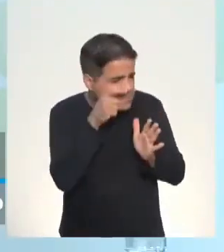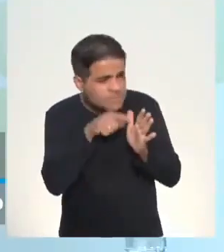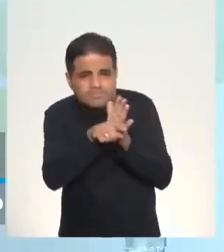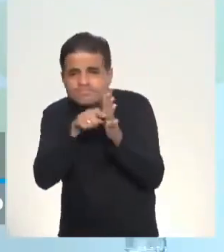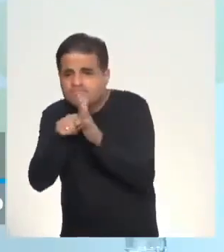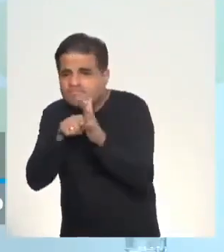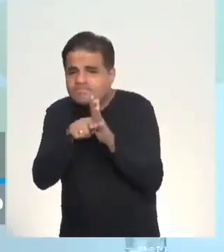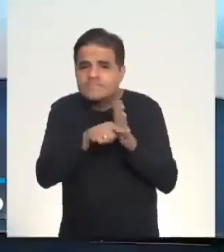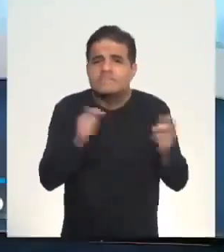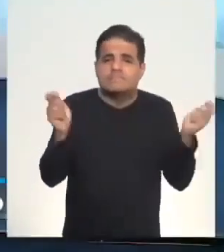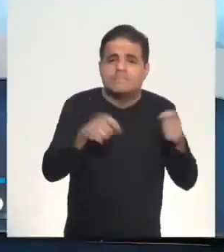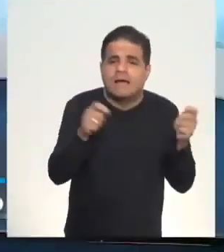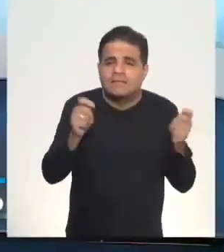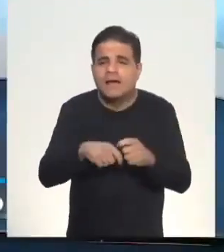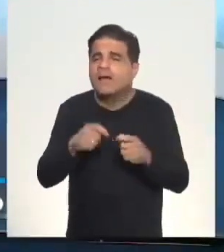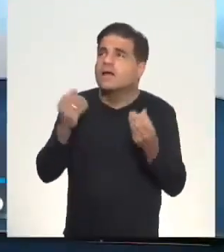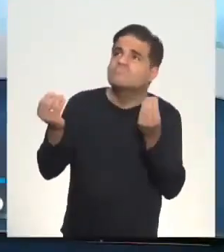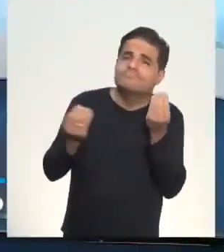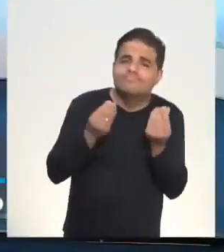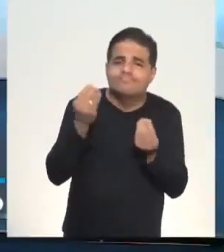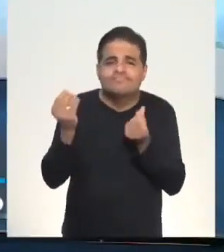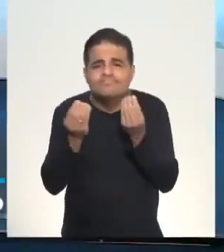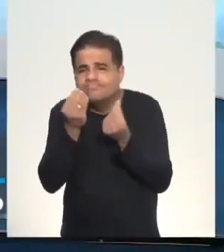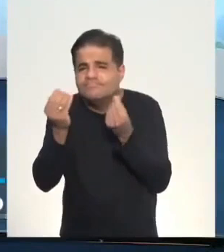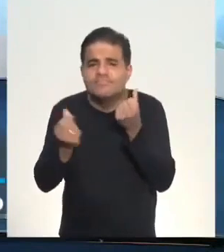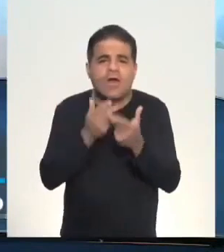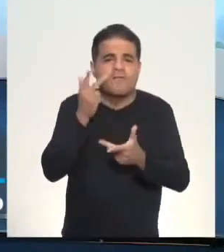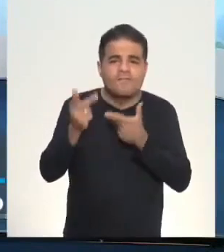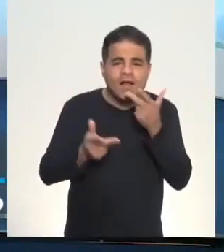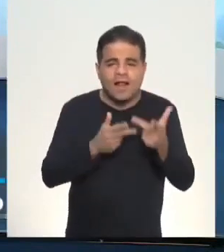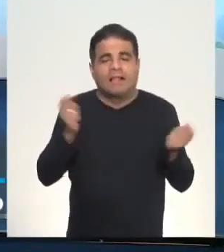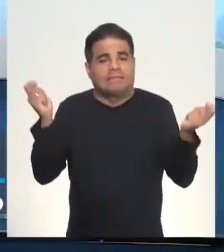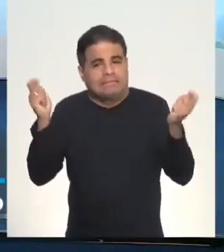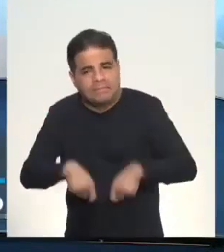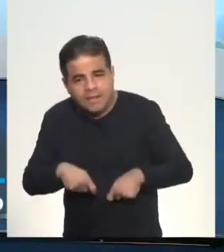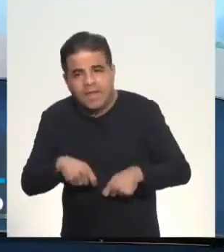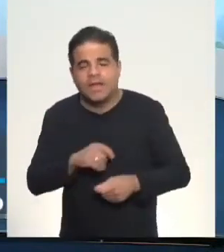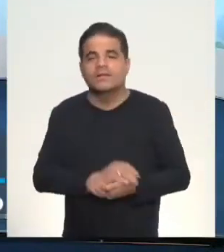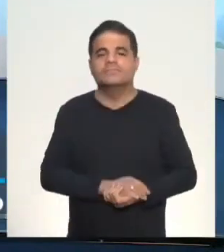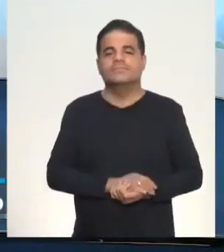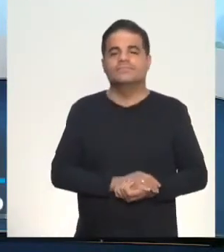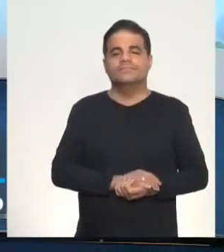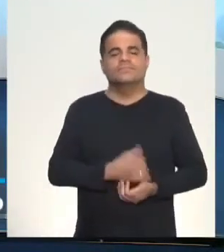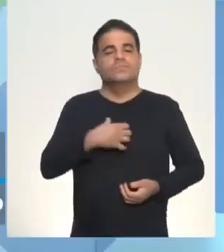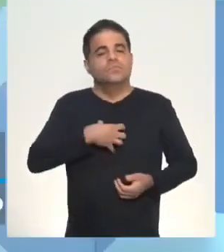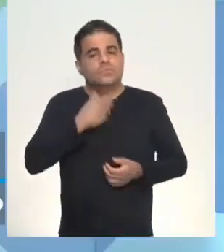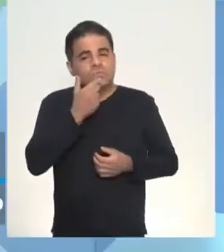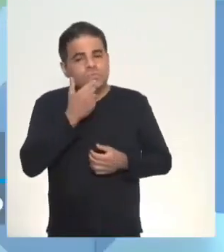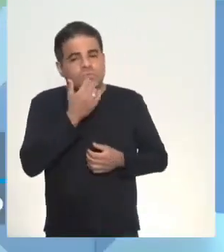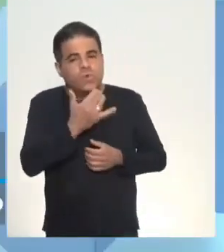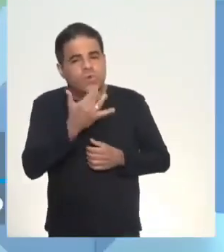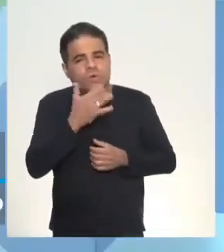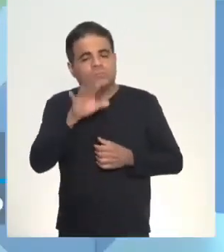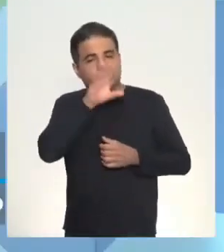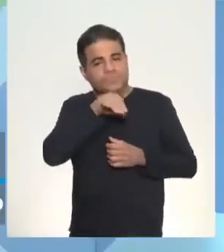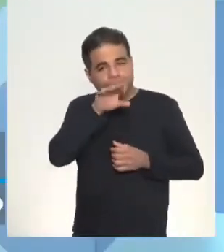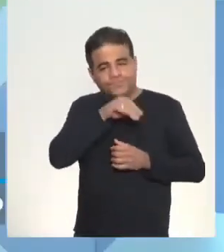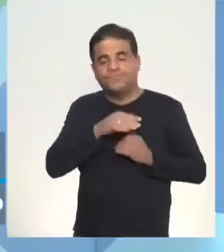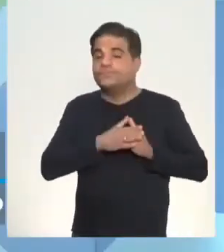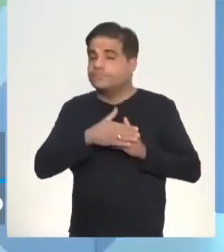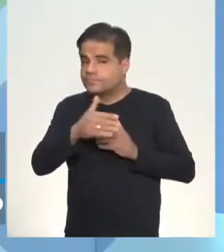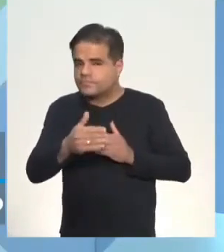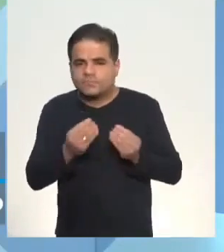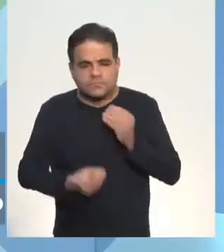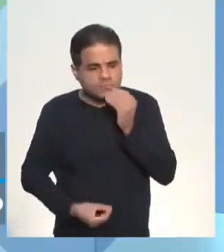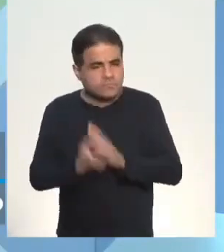né? É verdade. Vamos falar, até falar. Então, a pessoa emite um som, o som fica diferente de outro som. E eu fico pensando,